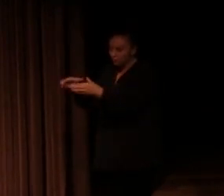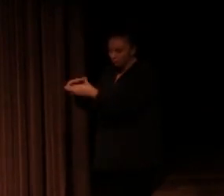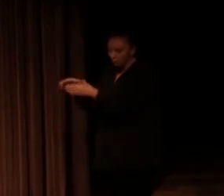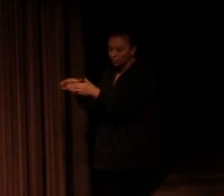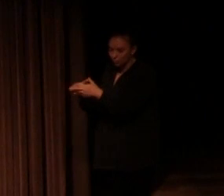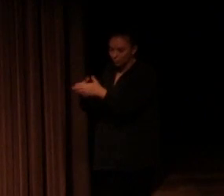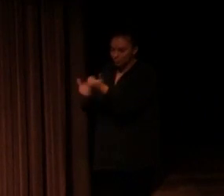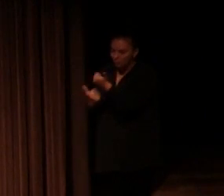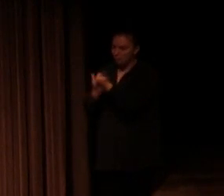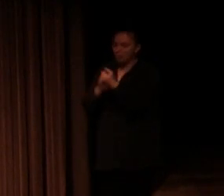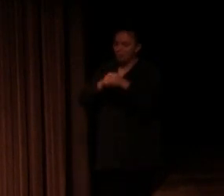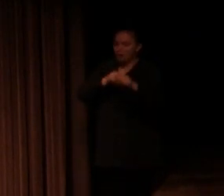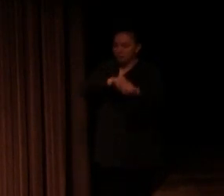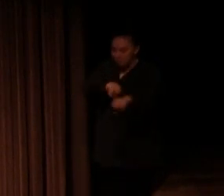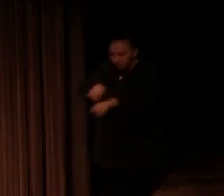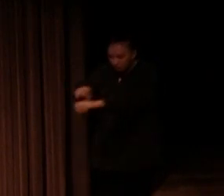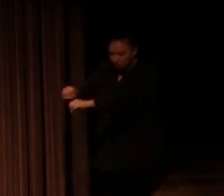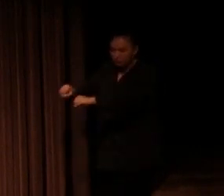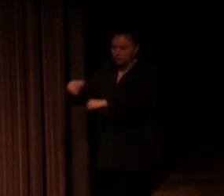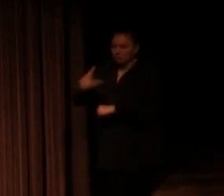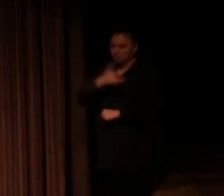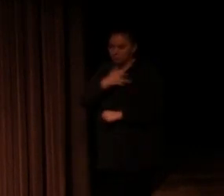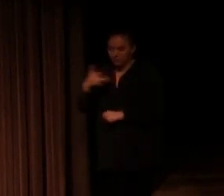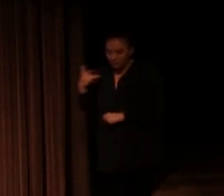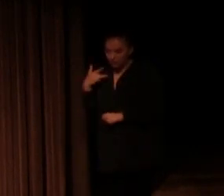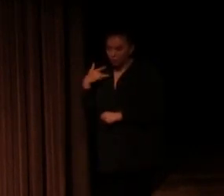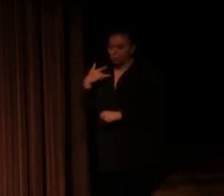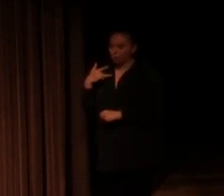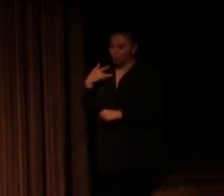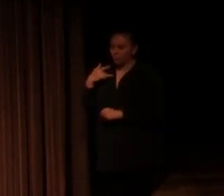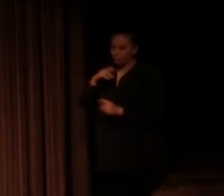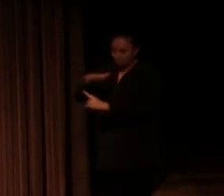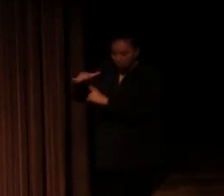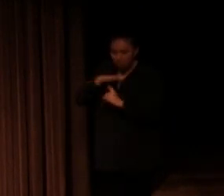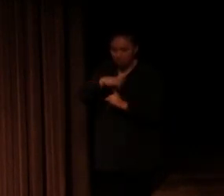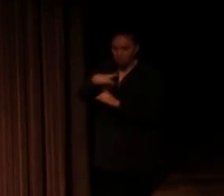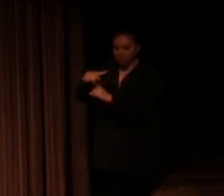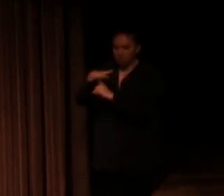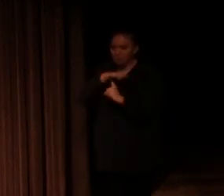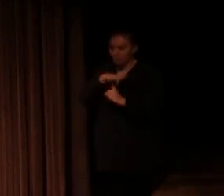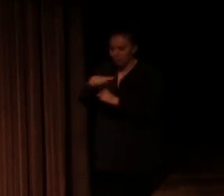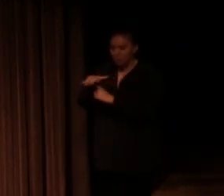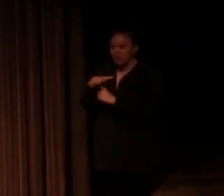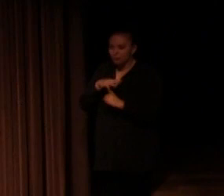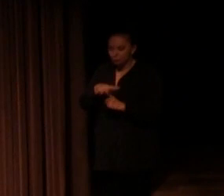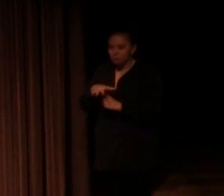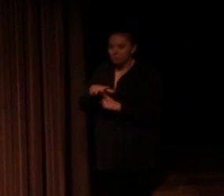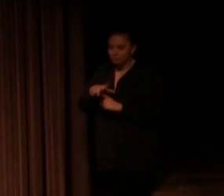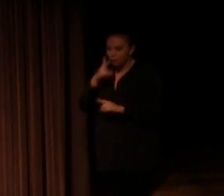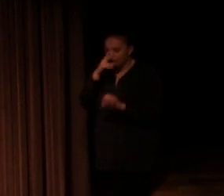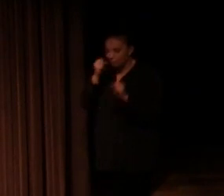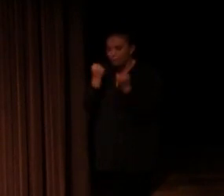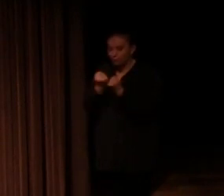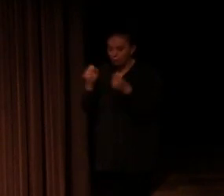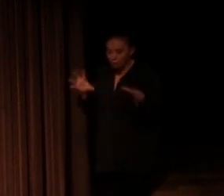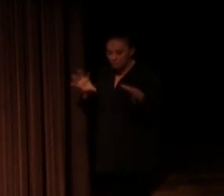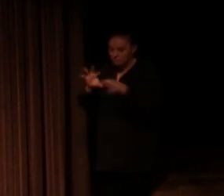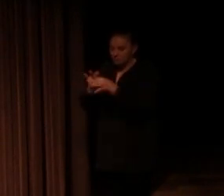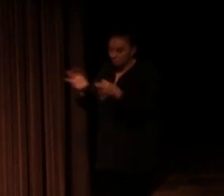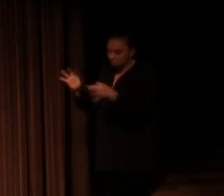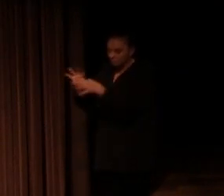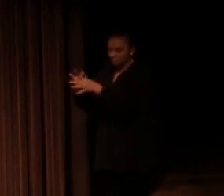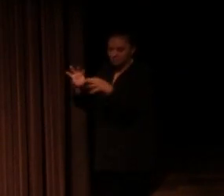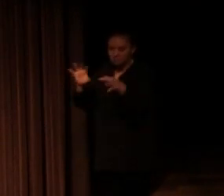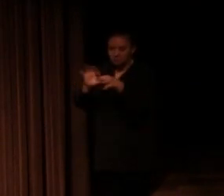educação da saúde do meio ambiente e da assistência social ou seja um tecido social muito forte que apoia o poder